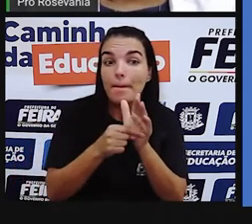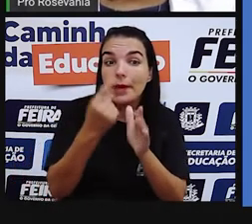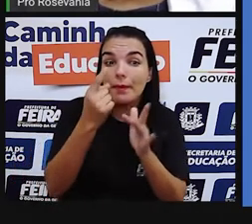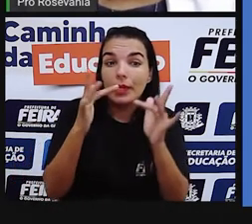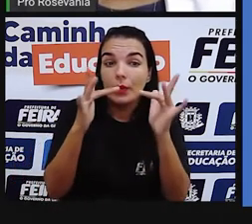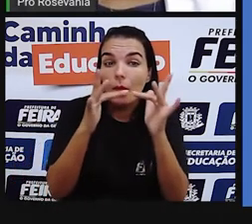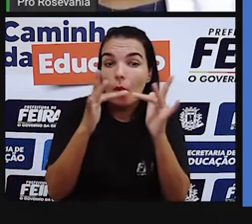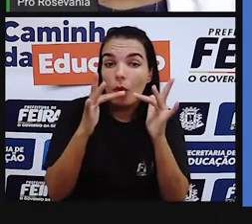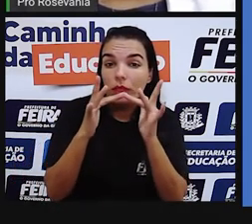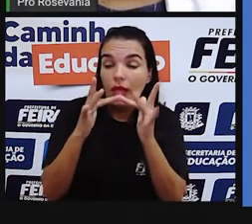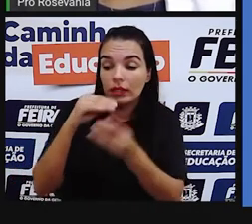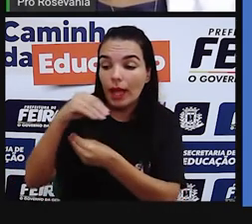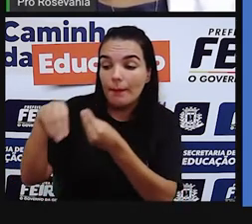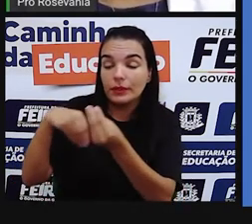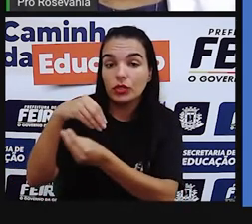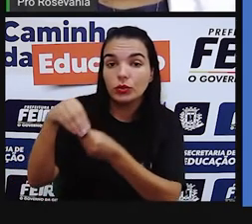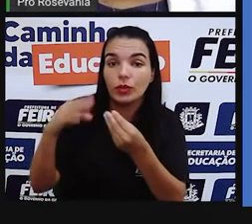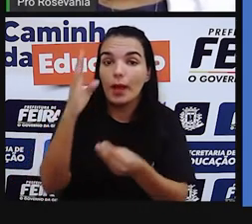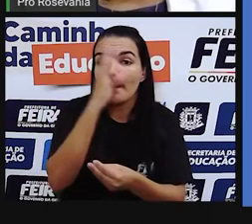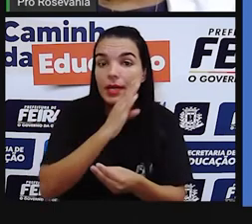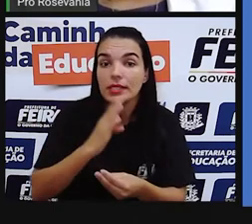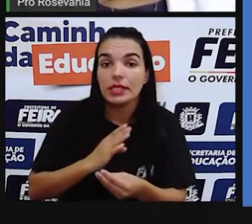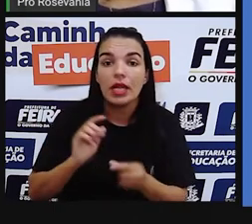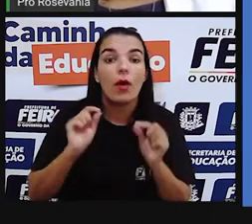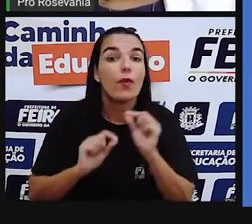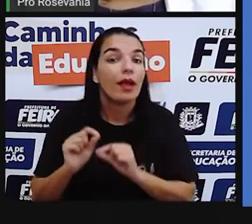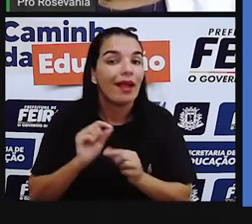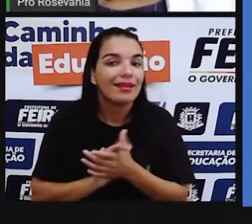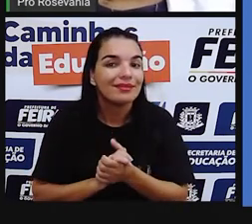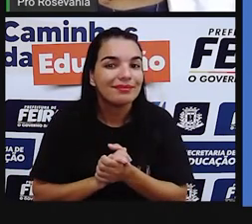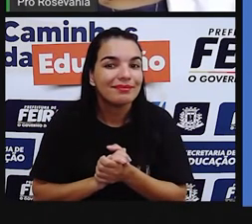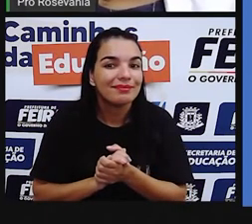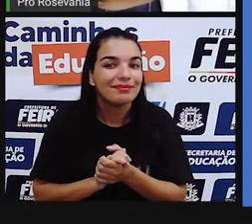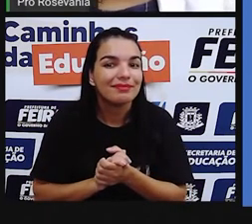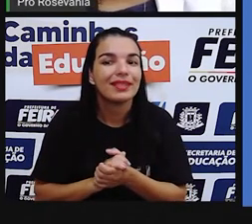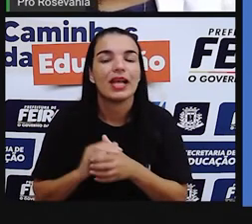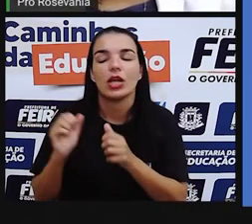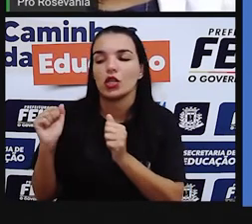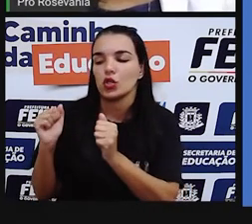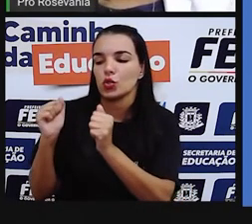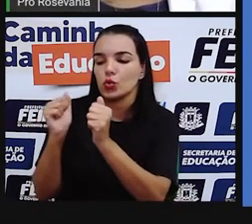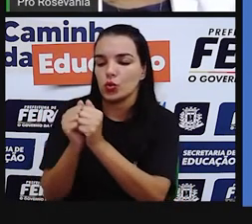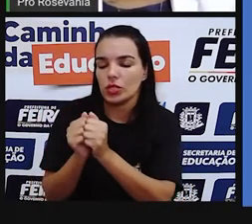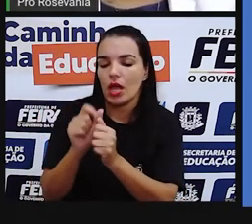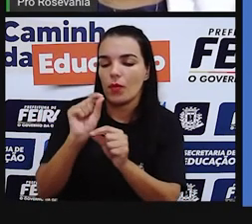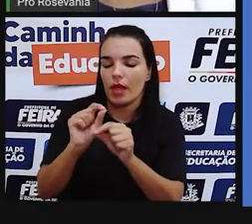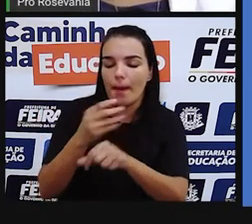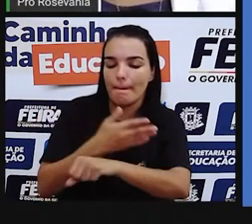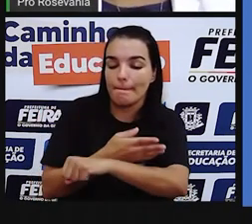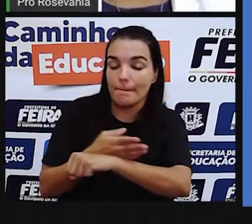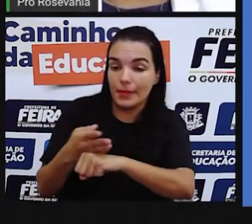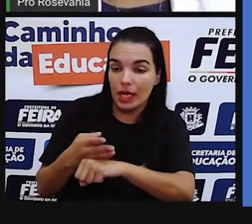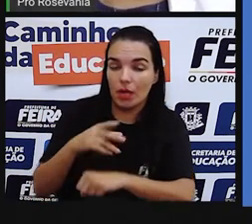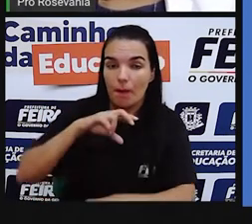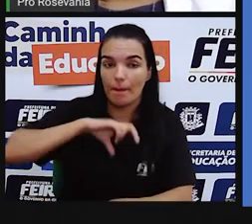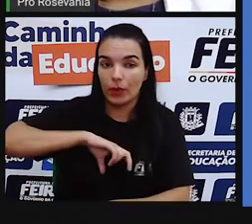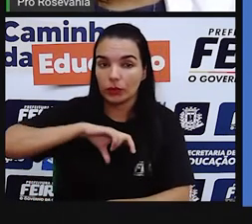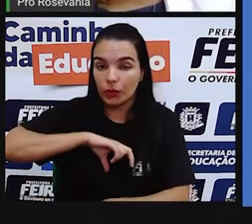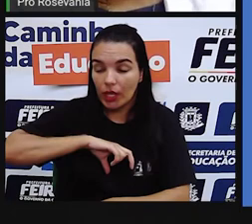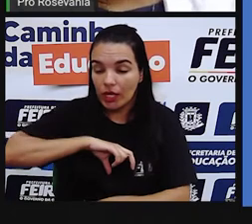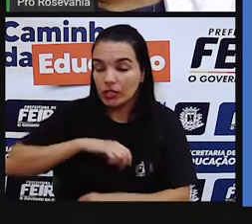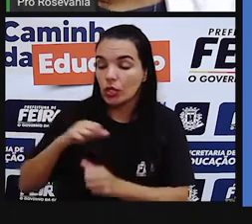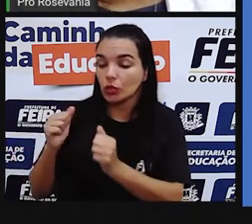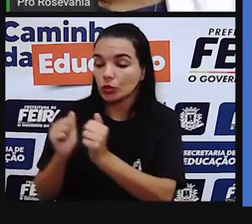de miscigenação brasileira é exatamente essa junção entre os brancos portugueses e os